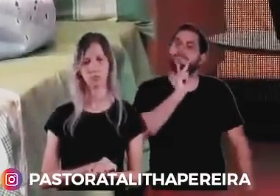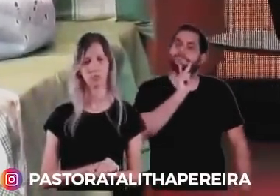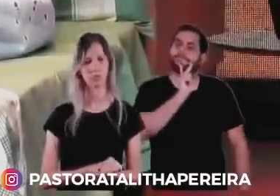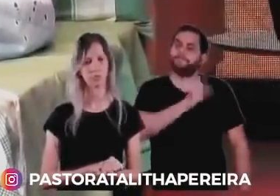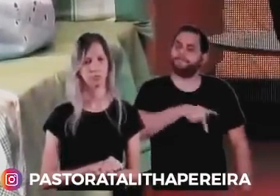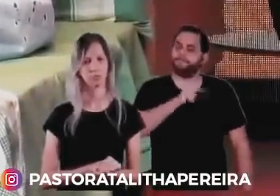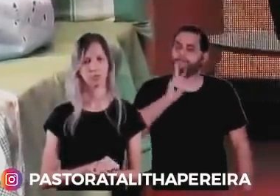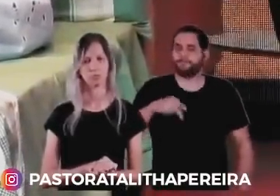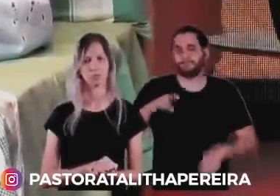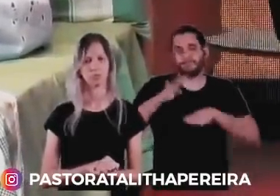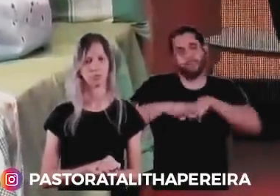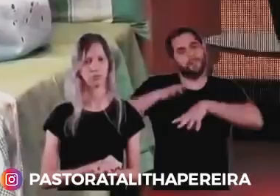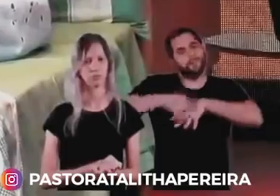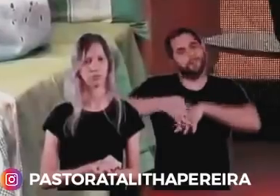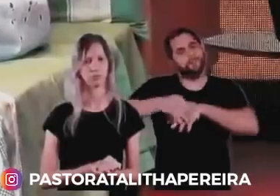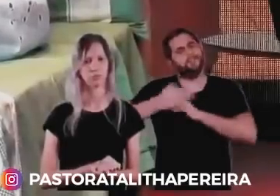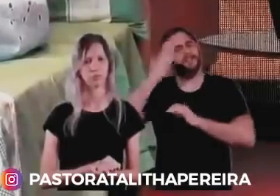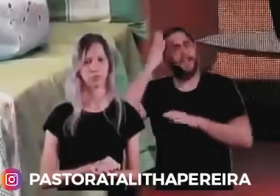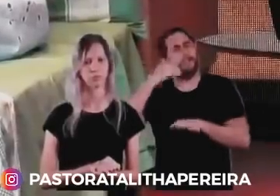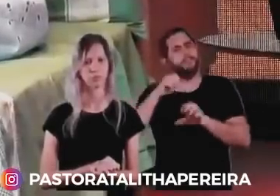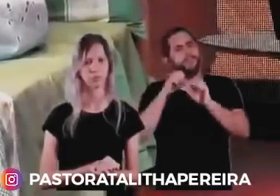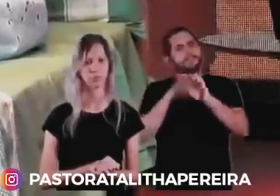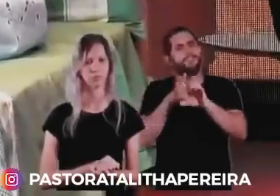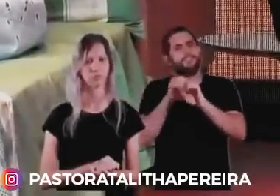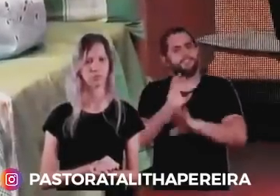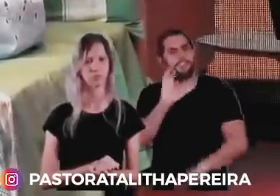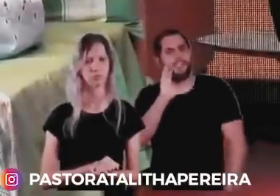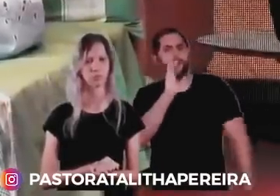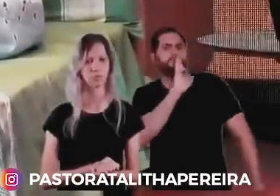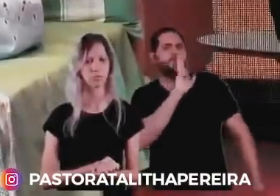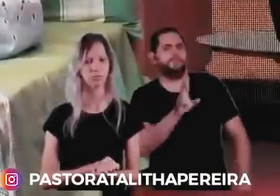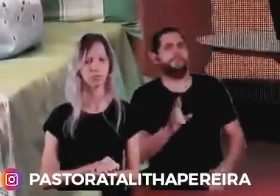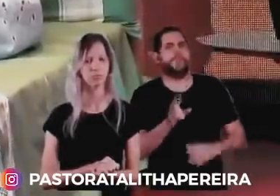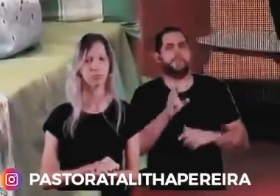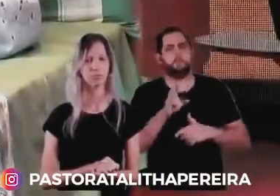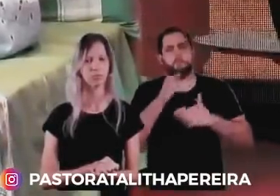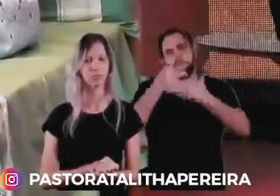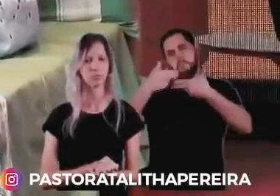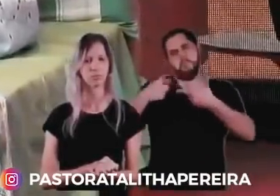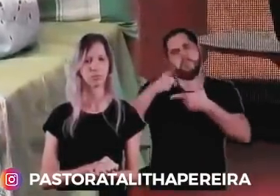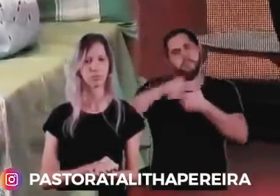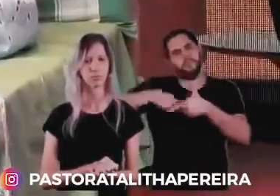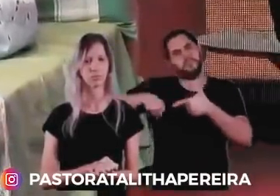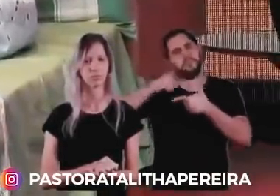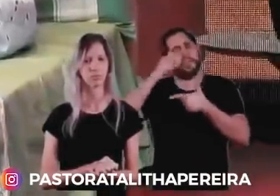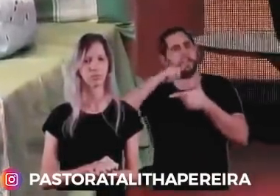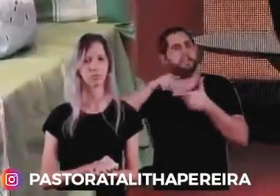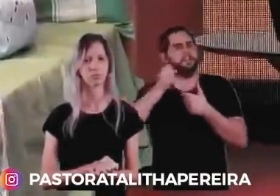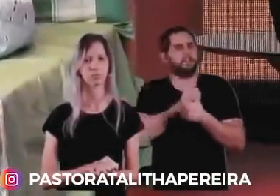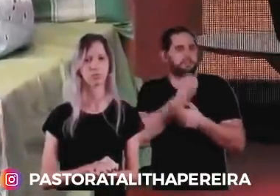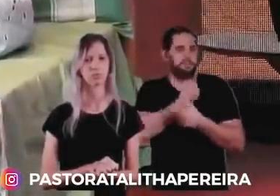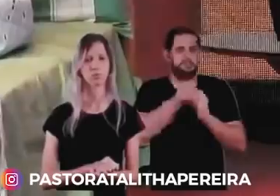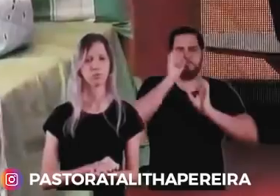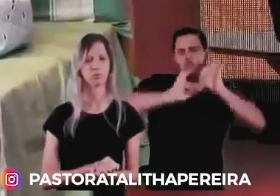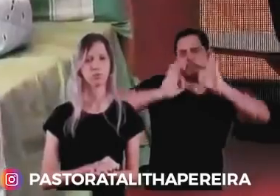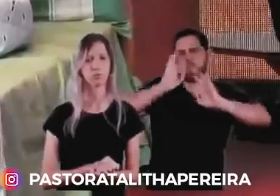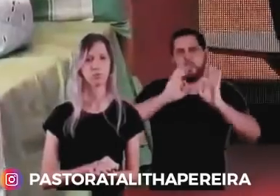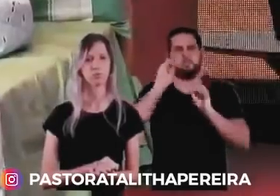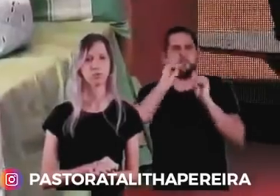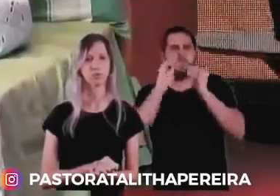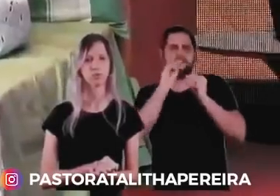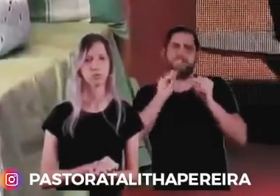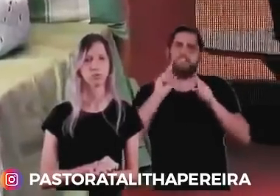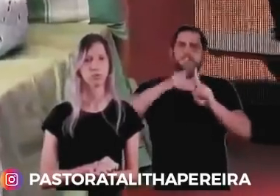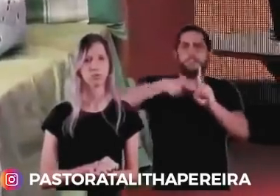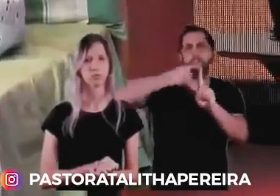de matemática vai saber fazer lá, dar resultado de uma equação, uma raiz quadrada, com os números, calcular,